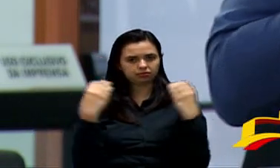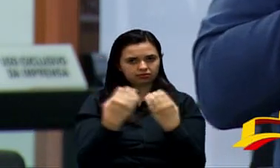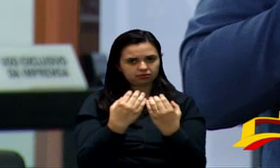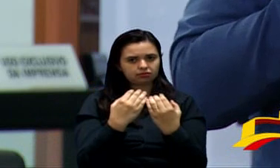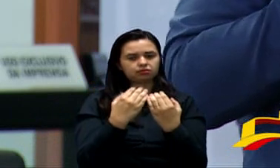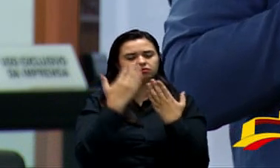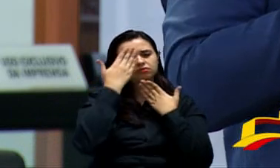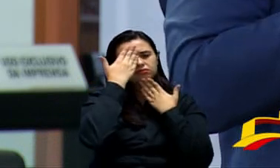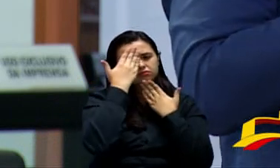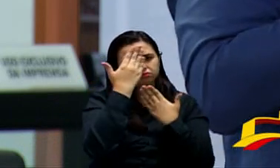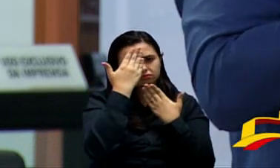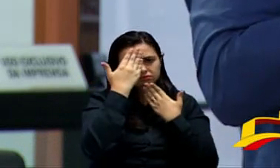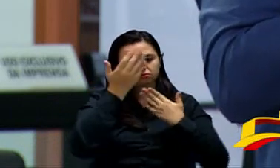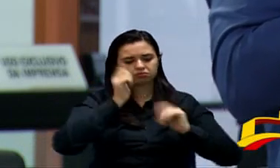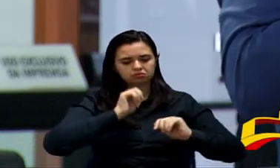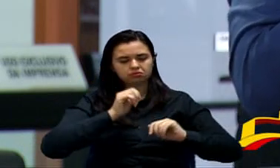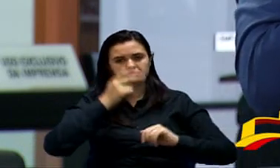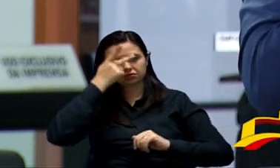Desde a limpeza,